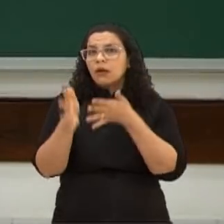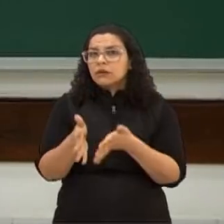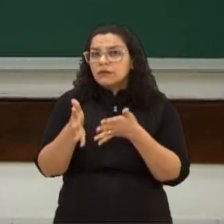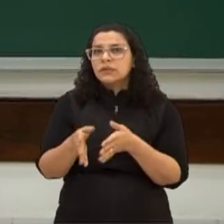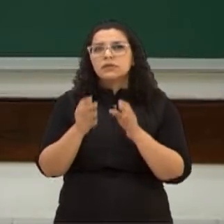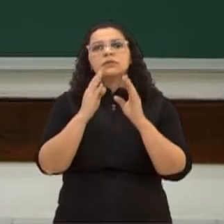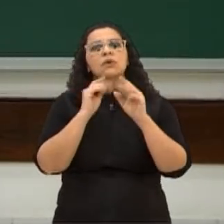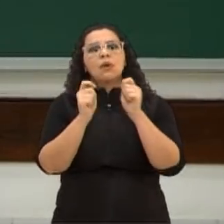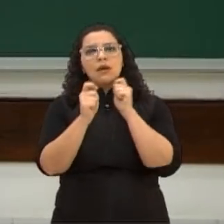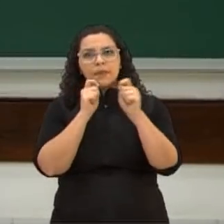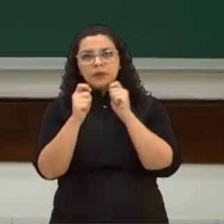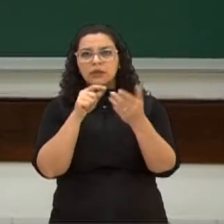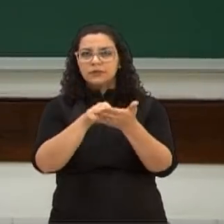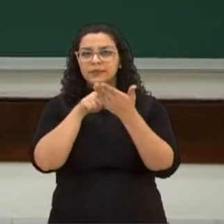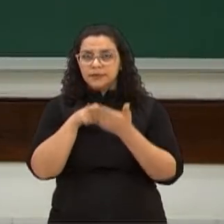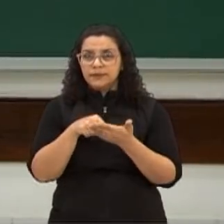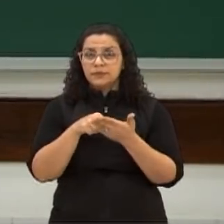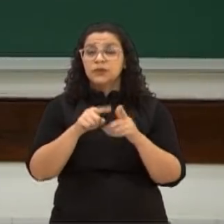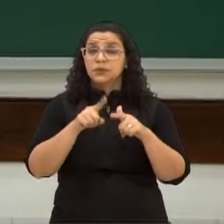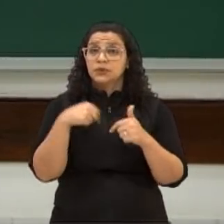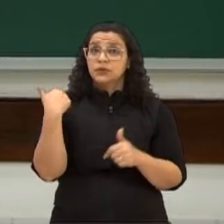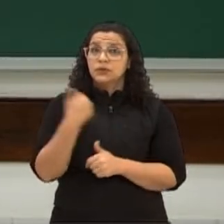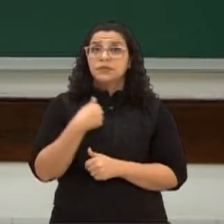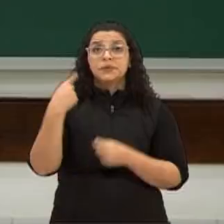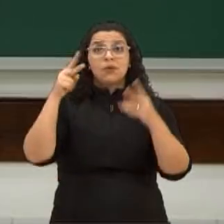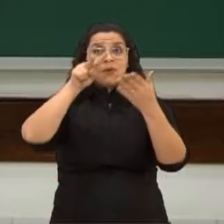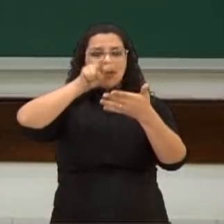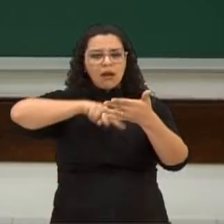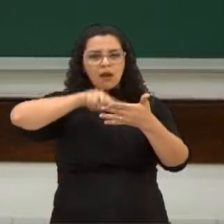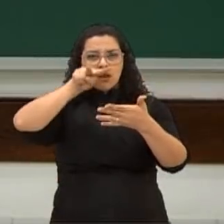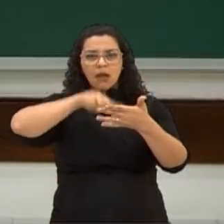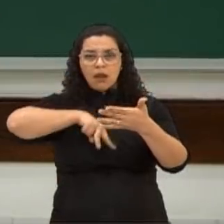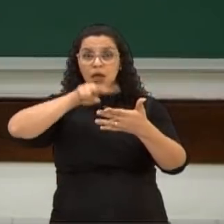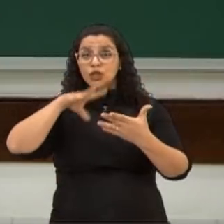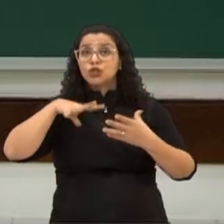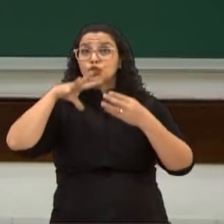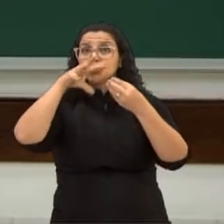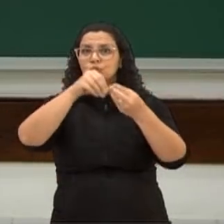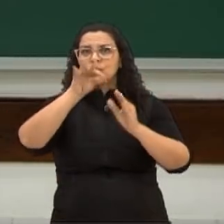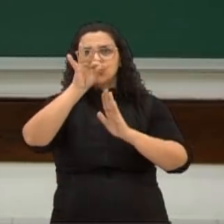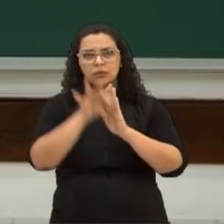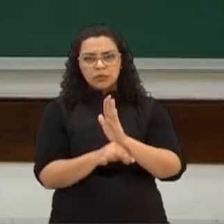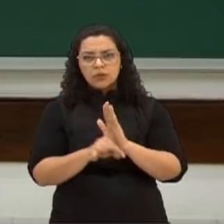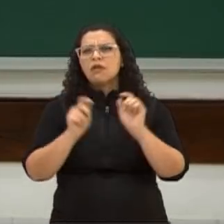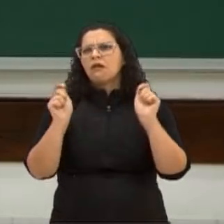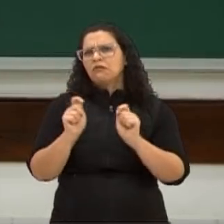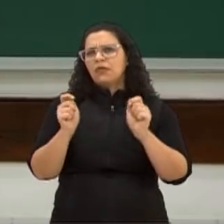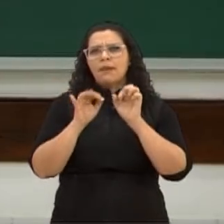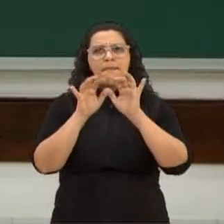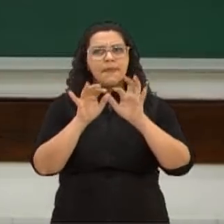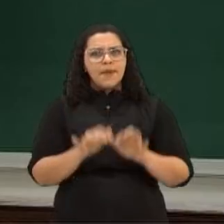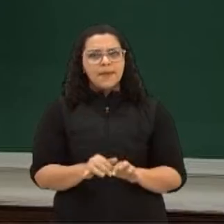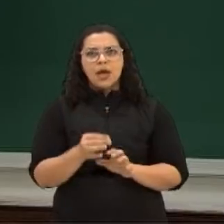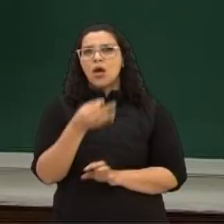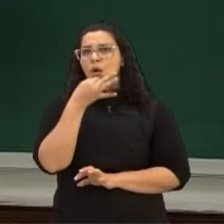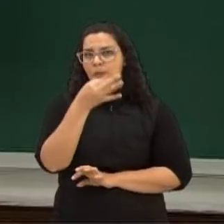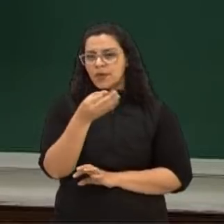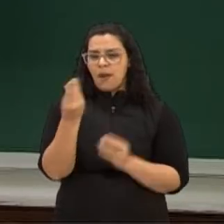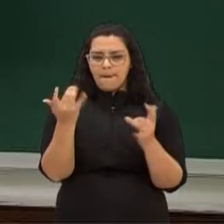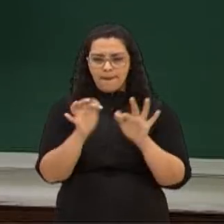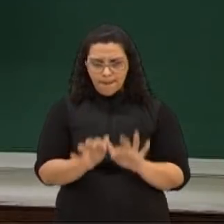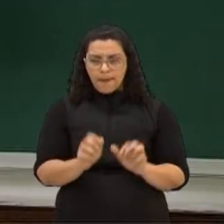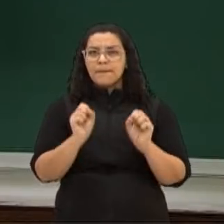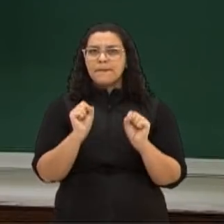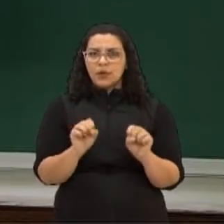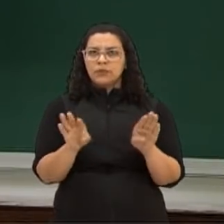ou mesmo a entrevista vai trazer. Então, leia o texto completo para daí você fazer o seu comentário. É muito